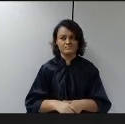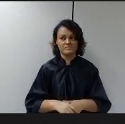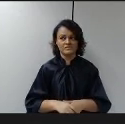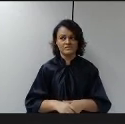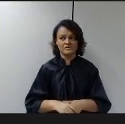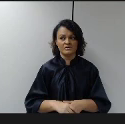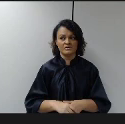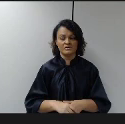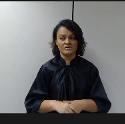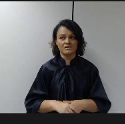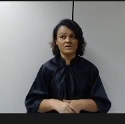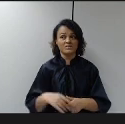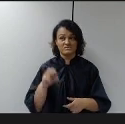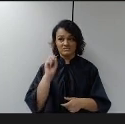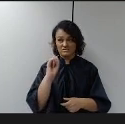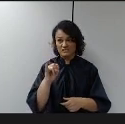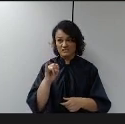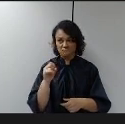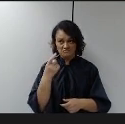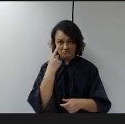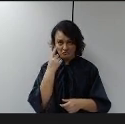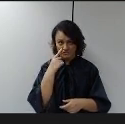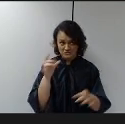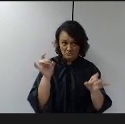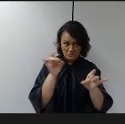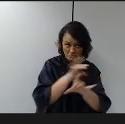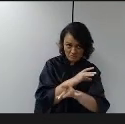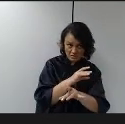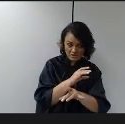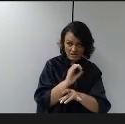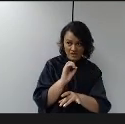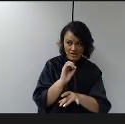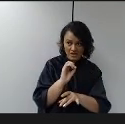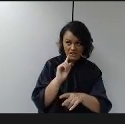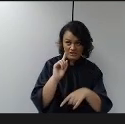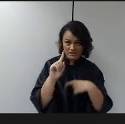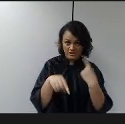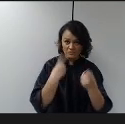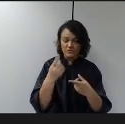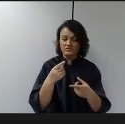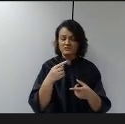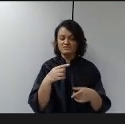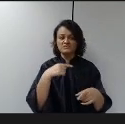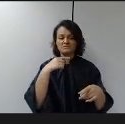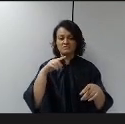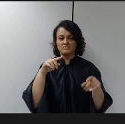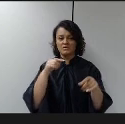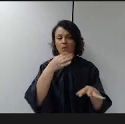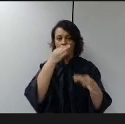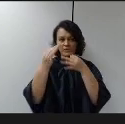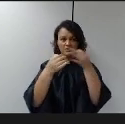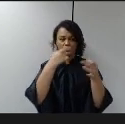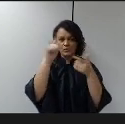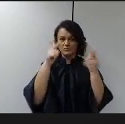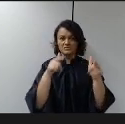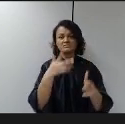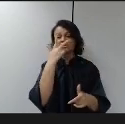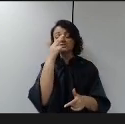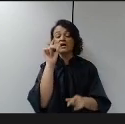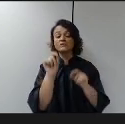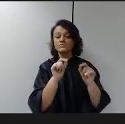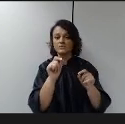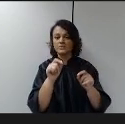Se nós poderíamos concluir, eventualmente, se houver alguma impugnação, eu não sei o que os colegas acham, porque